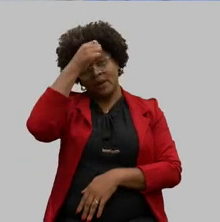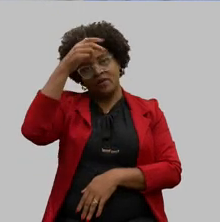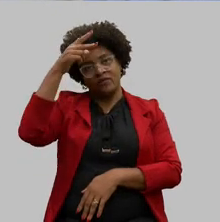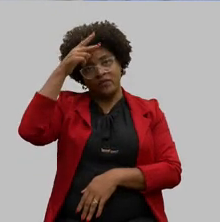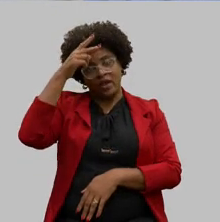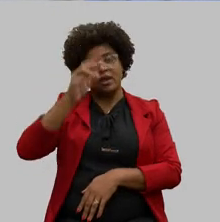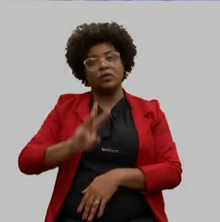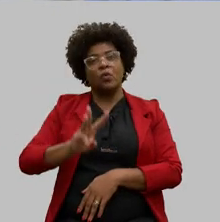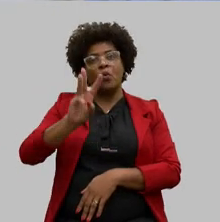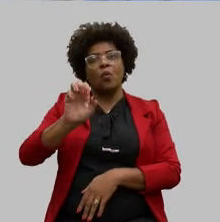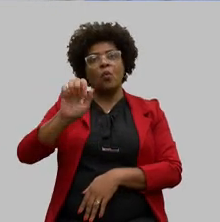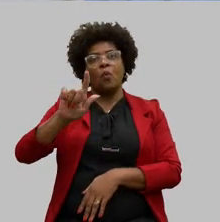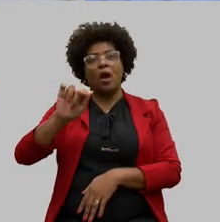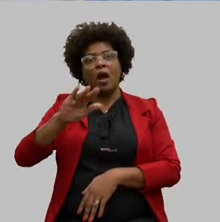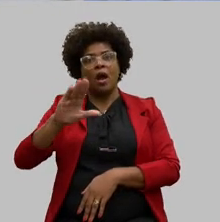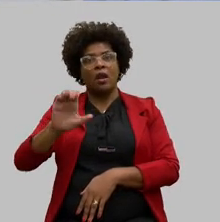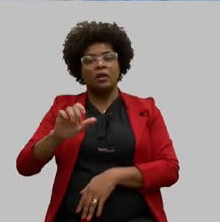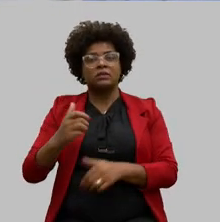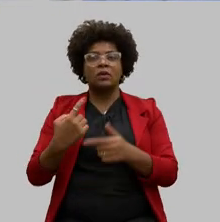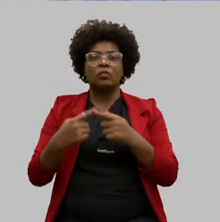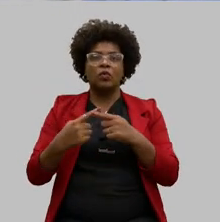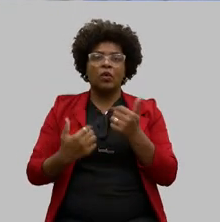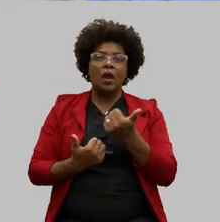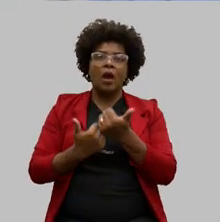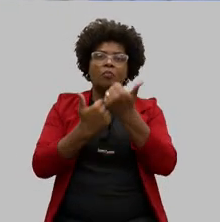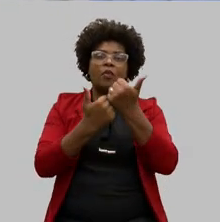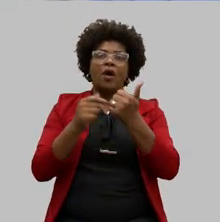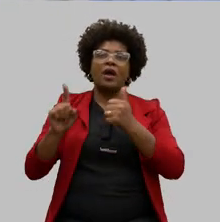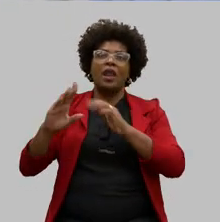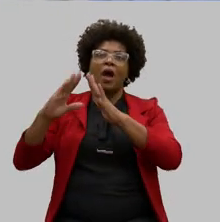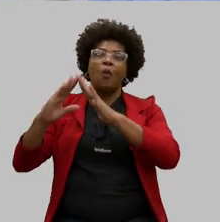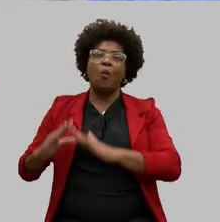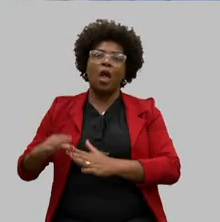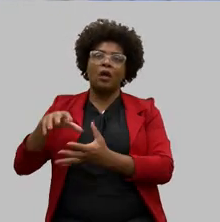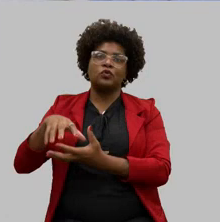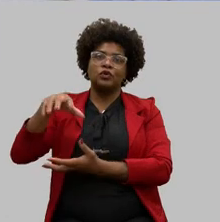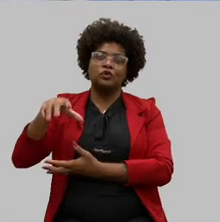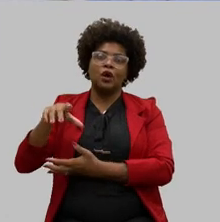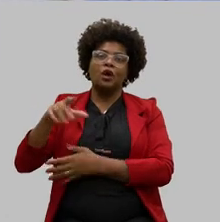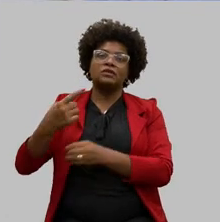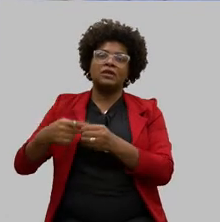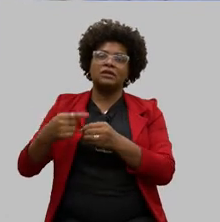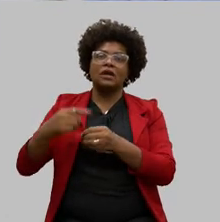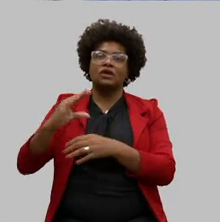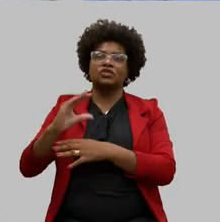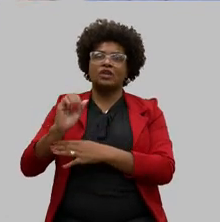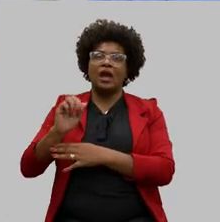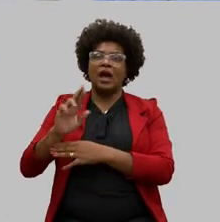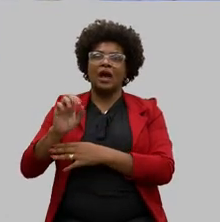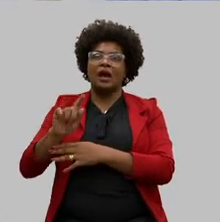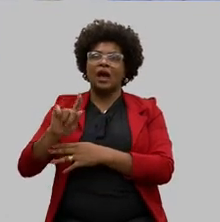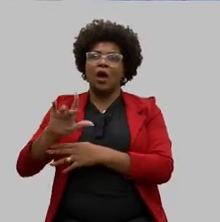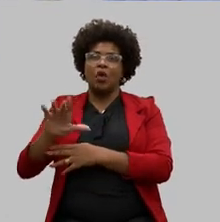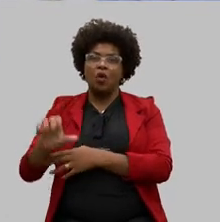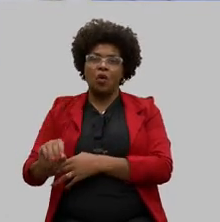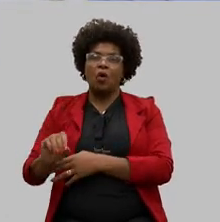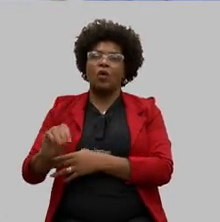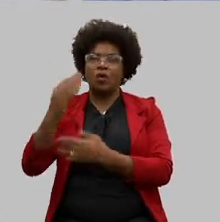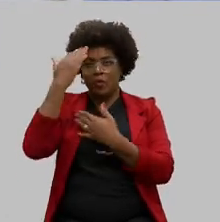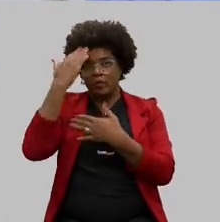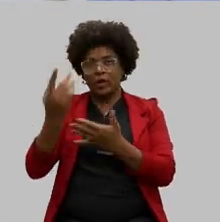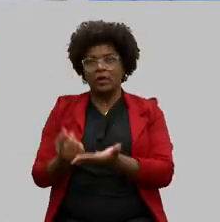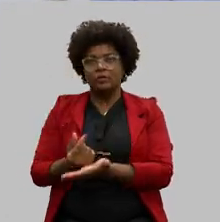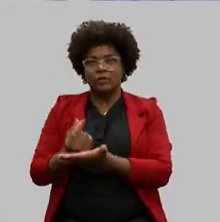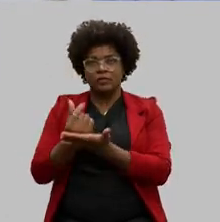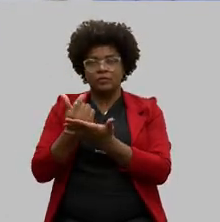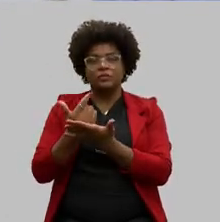São Francisco por apoiar o lar dos idosos de Carangola renovando o repasse feita a essa instituição meu agradecimento aqui